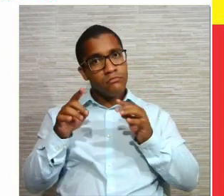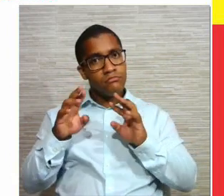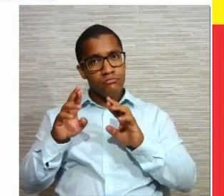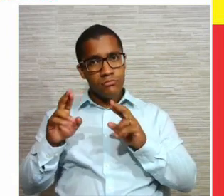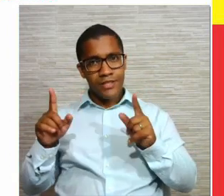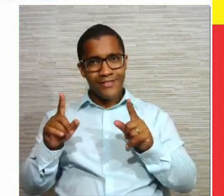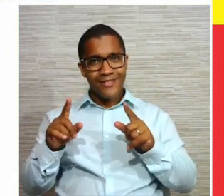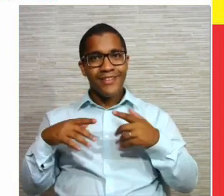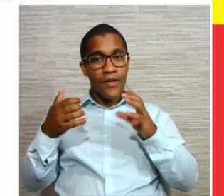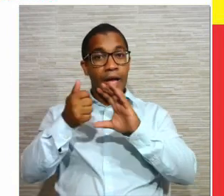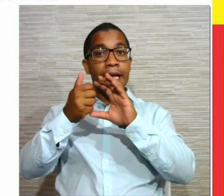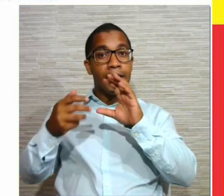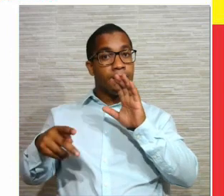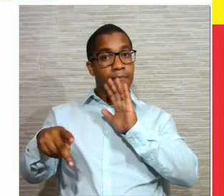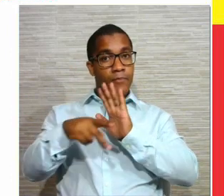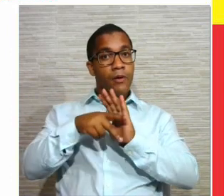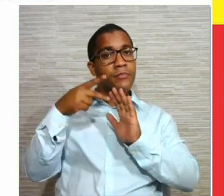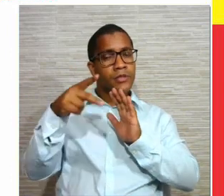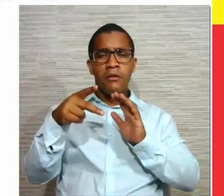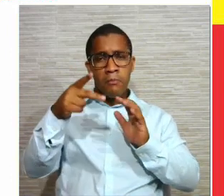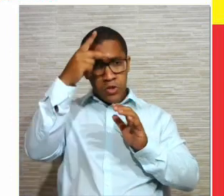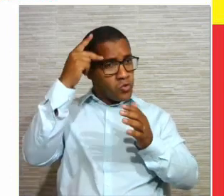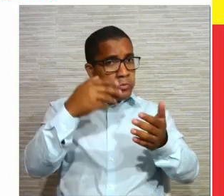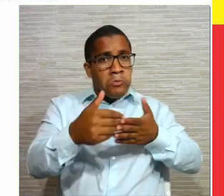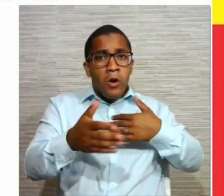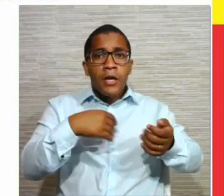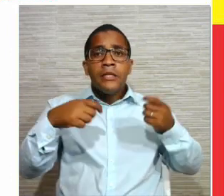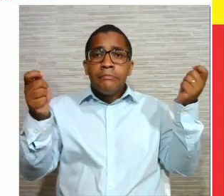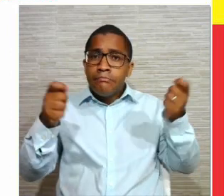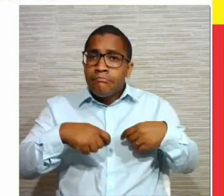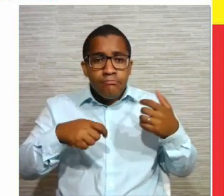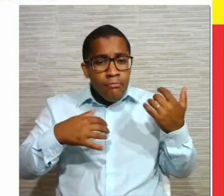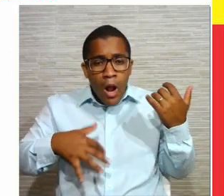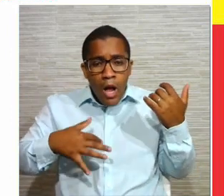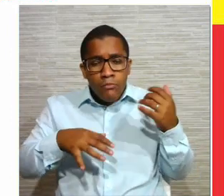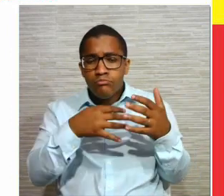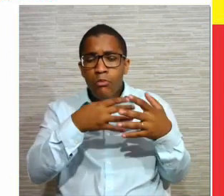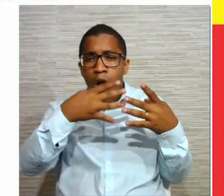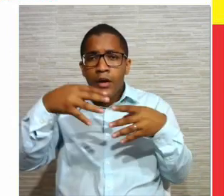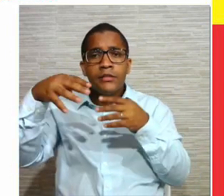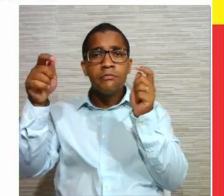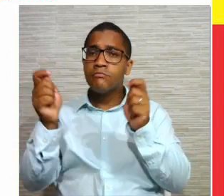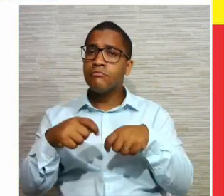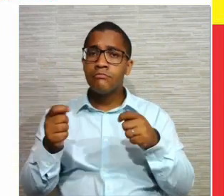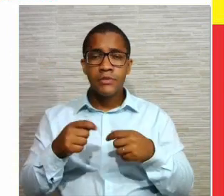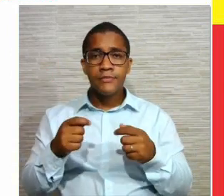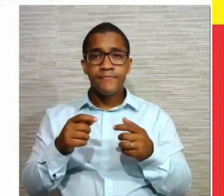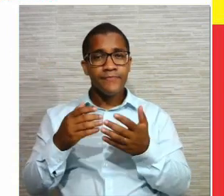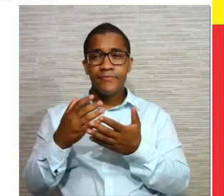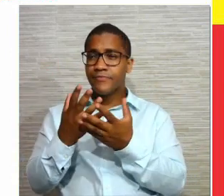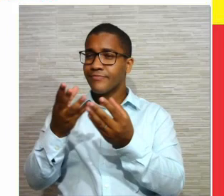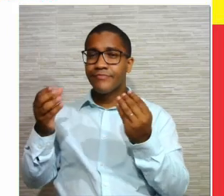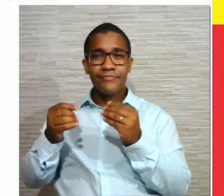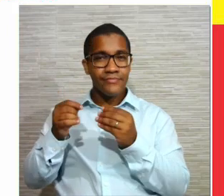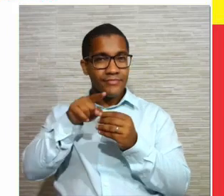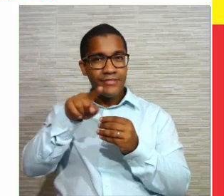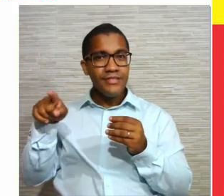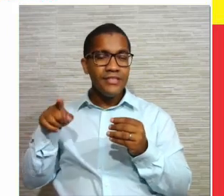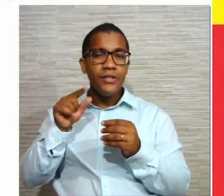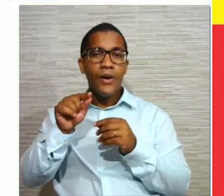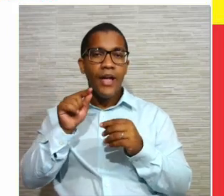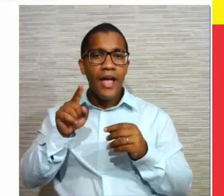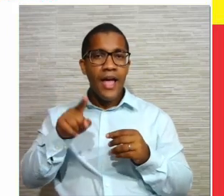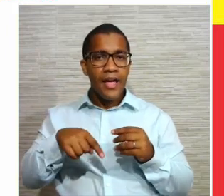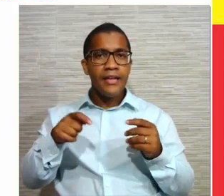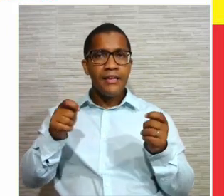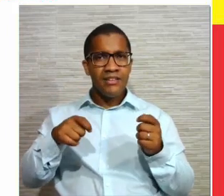foi caracterizado assim, que qualquer um podia tocar, né? Não era, muitos artistas até do punk rock